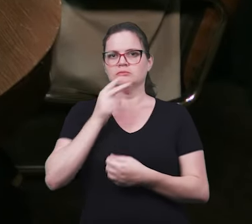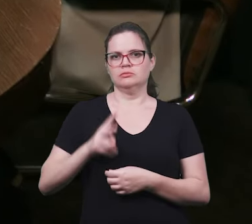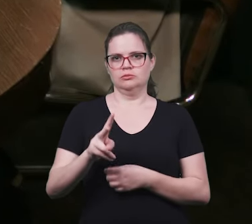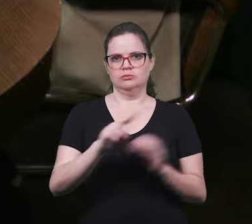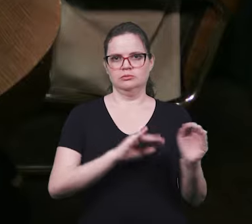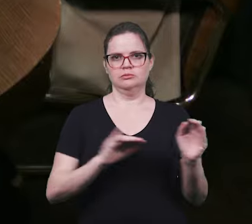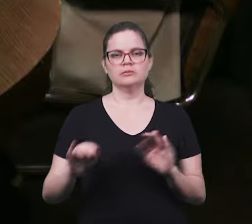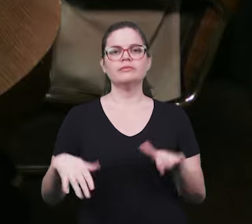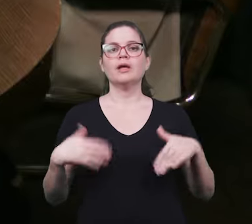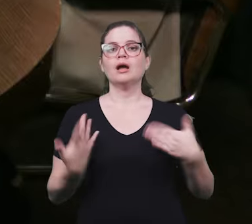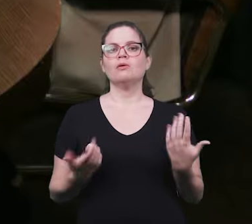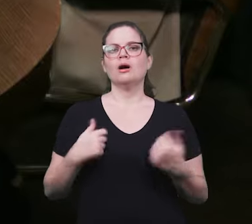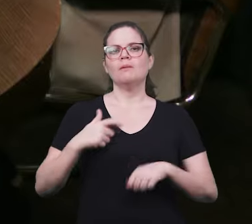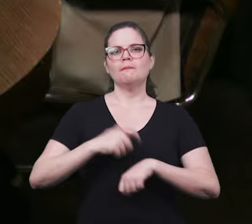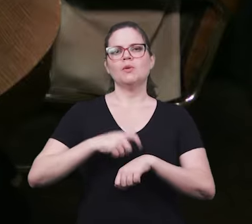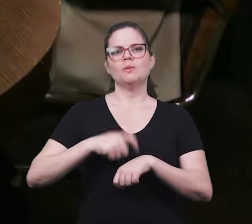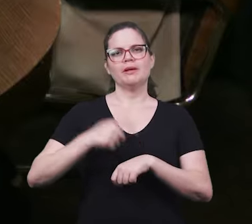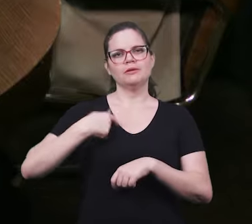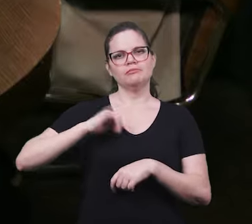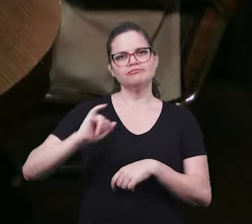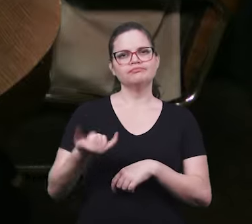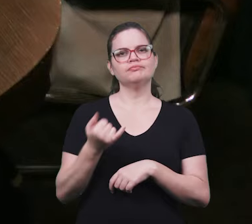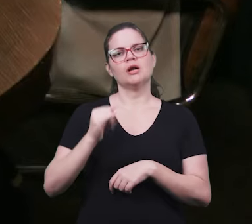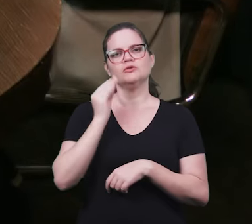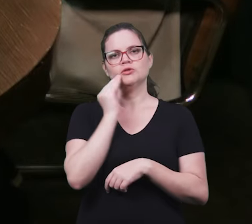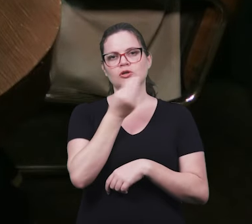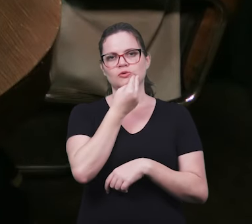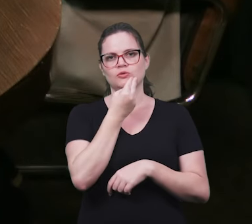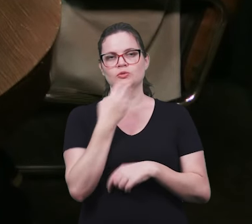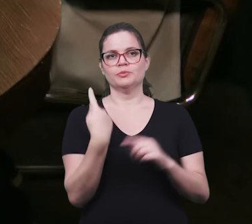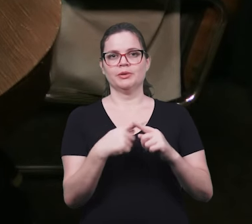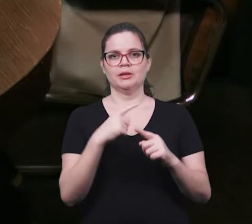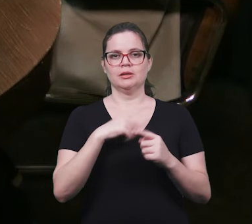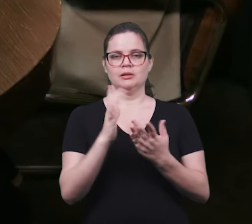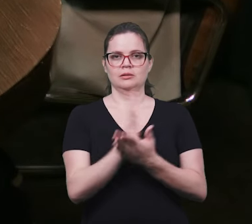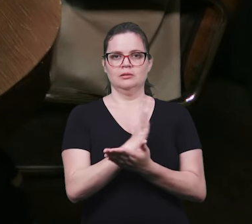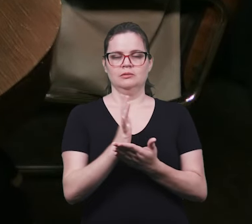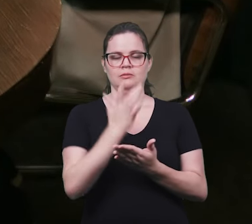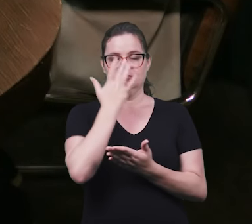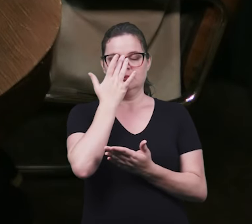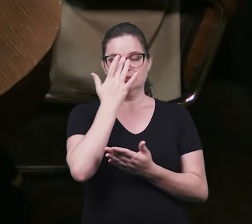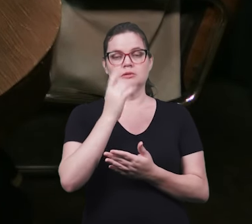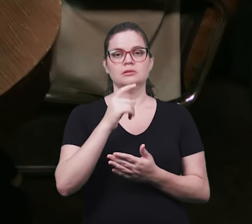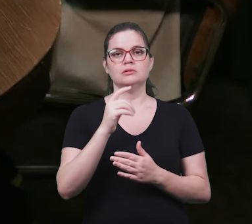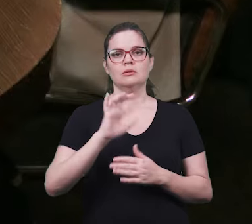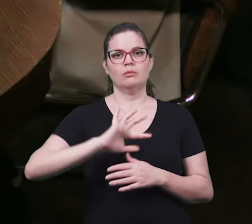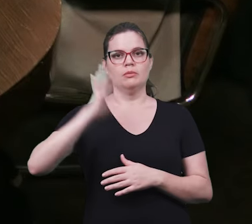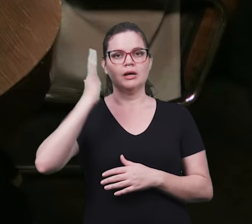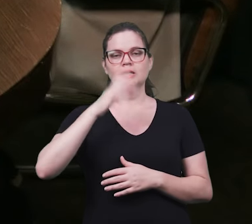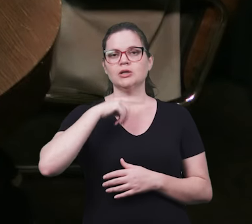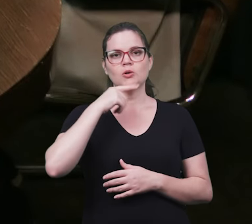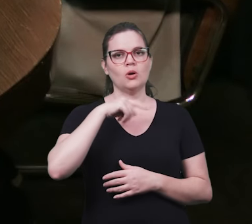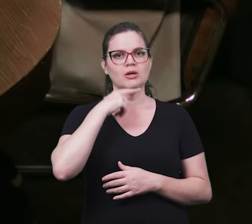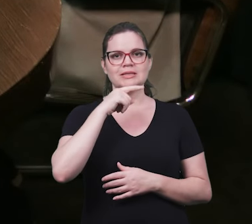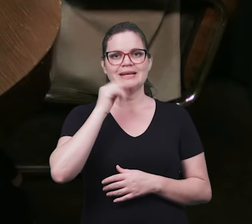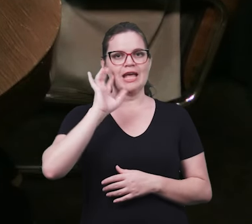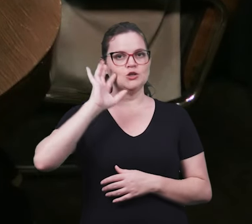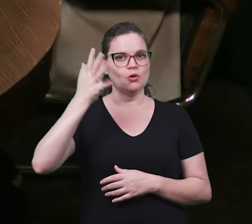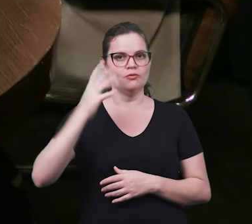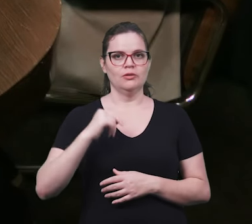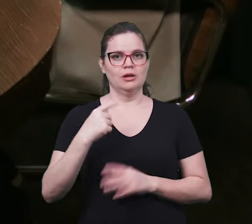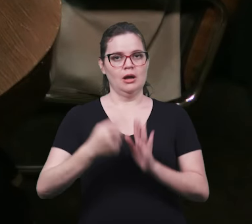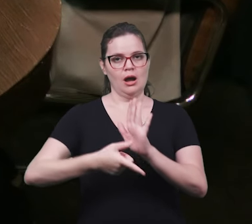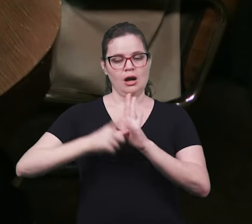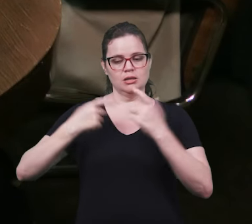fazer uso do jejum? Até porque a palavra tem um texto que fala que situações, né, não são resolvidas a não ser com